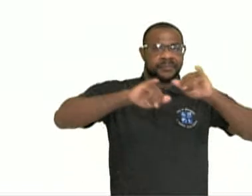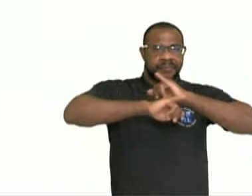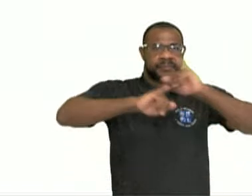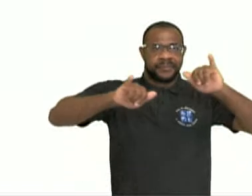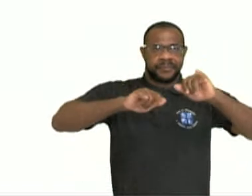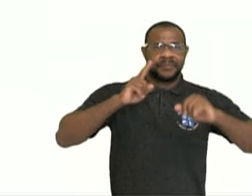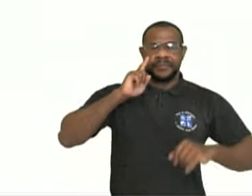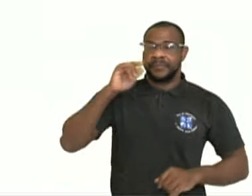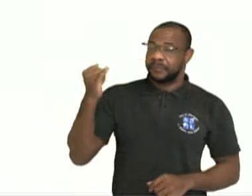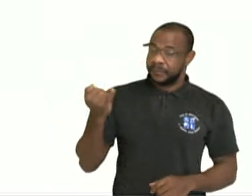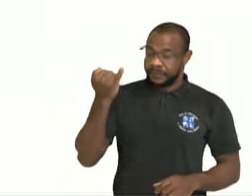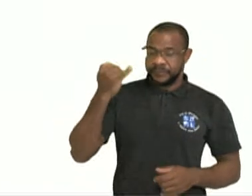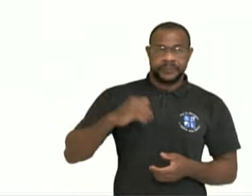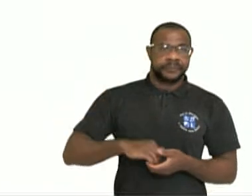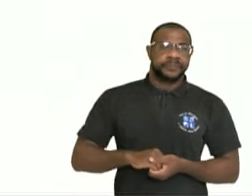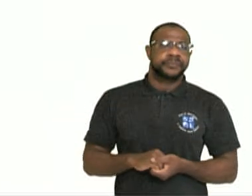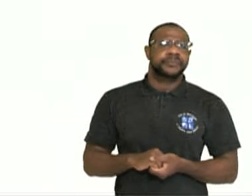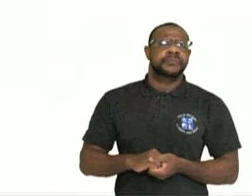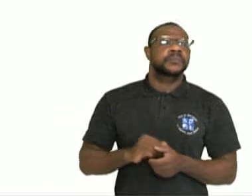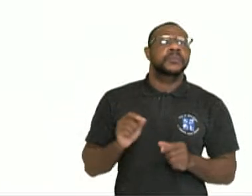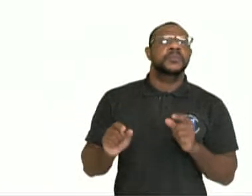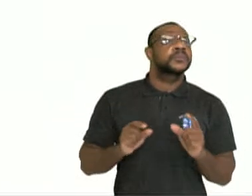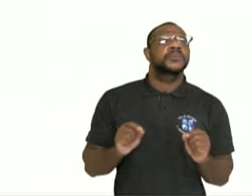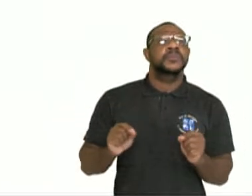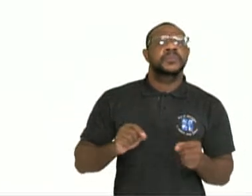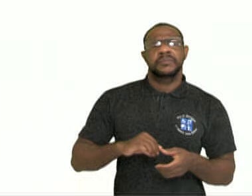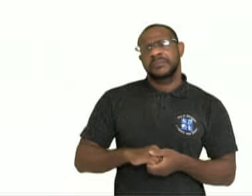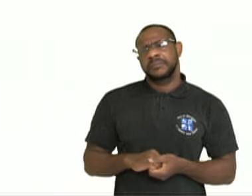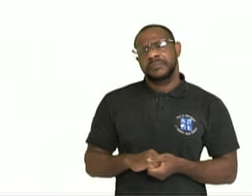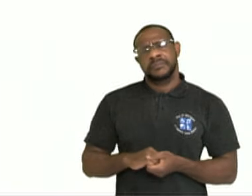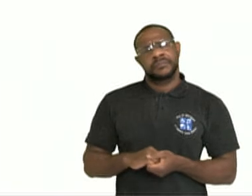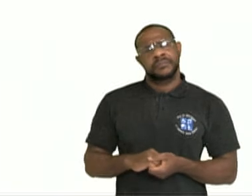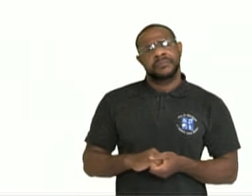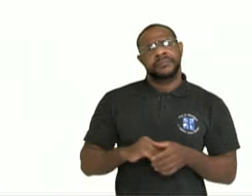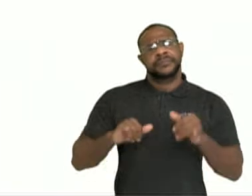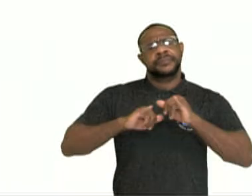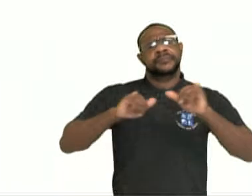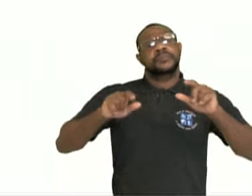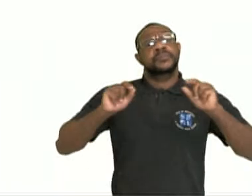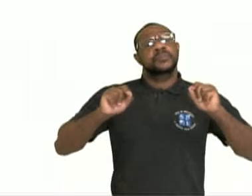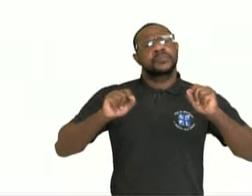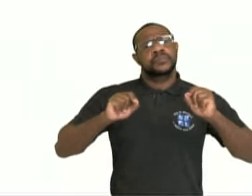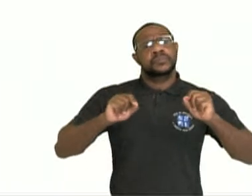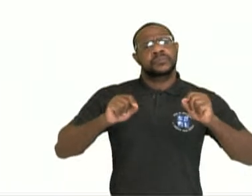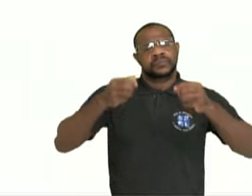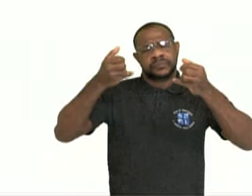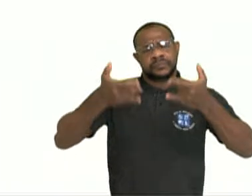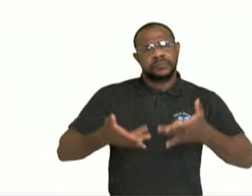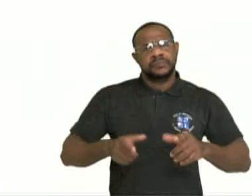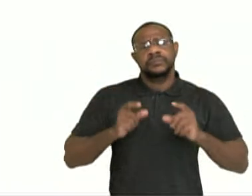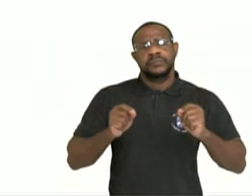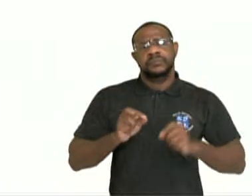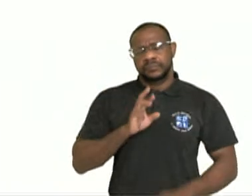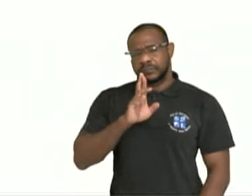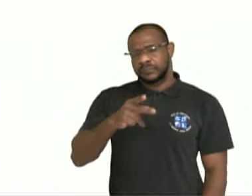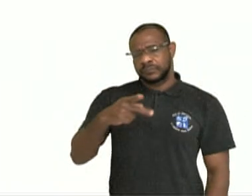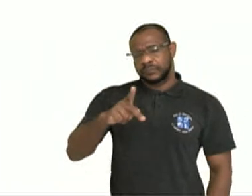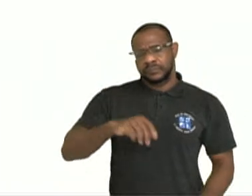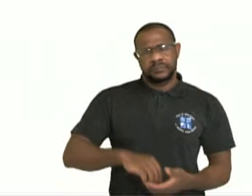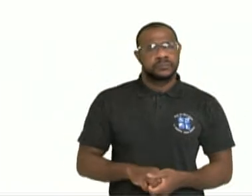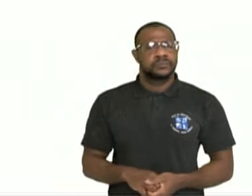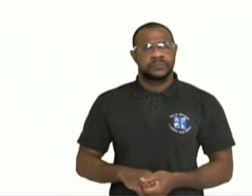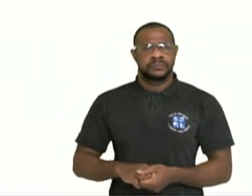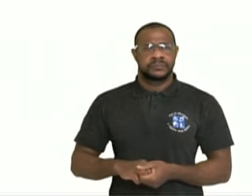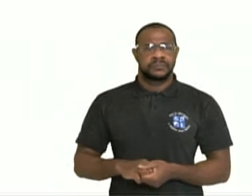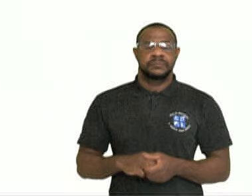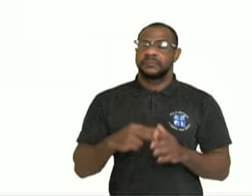enunciado, bem importante. Então, o que quer dizer este mensagem? Justifica tu respuesta. Tá? Mais